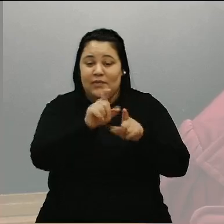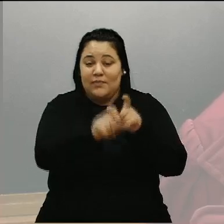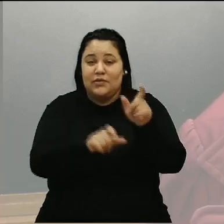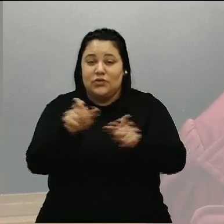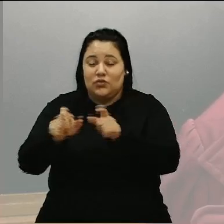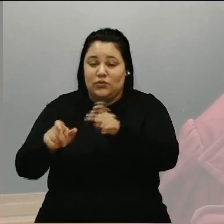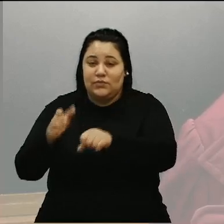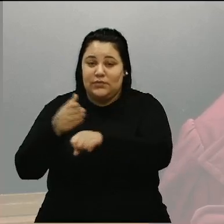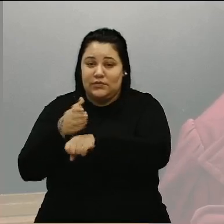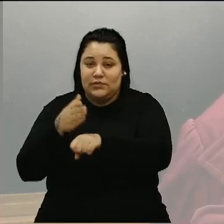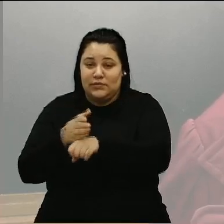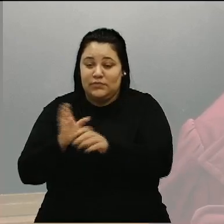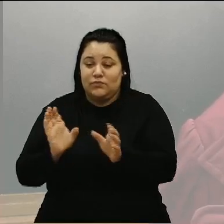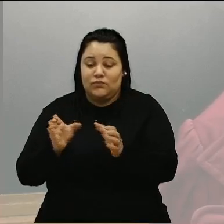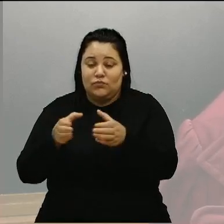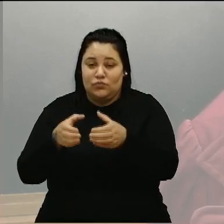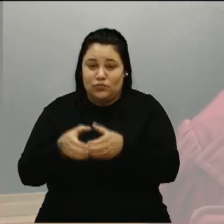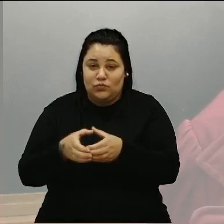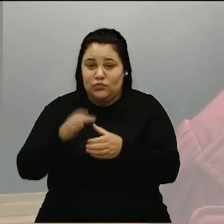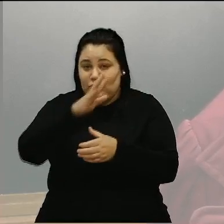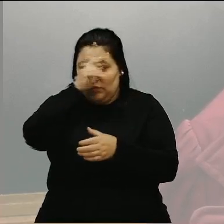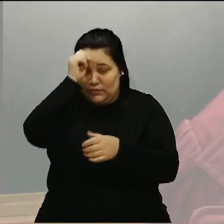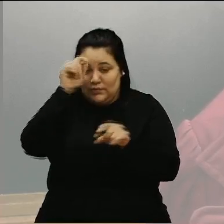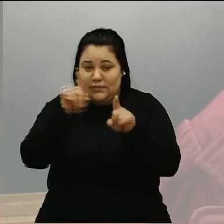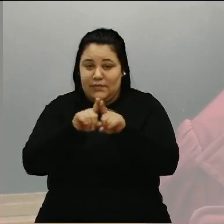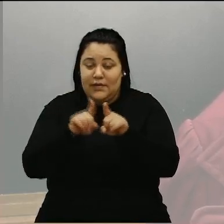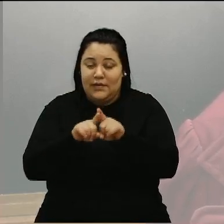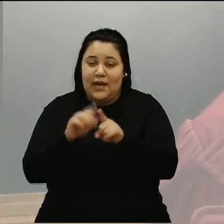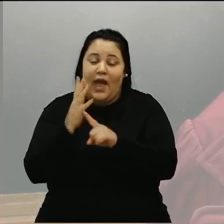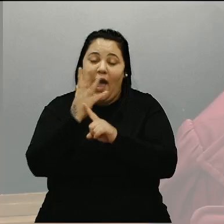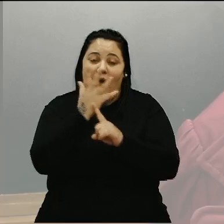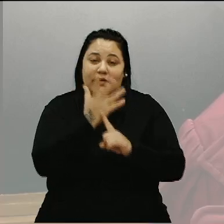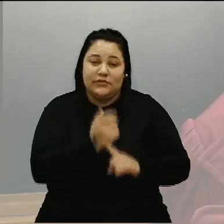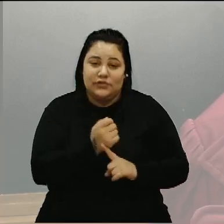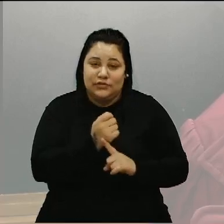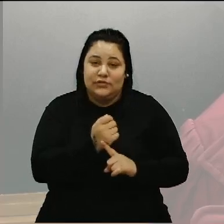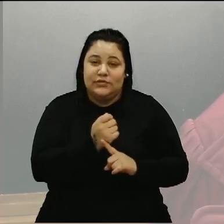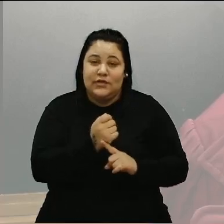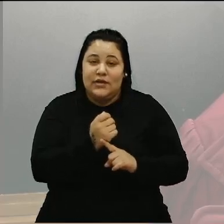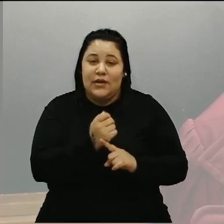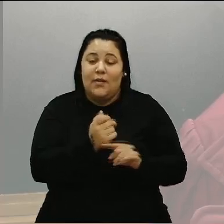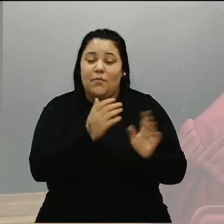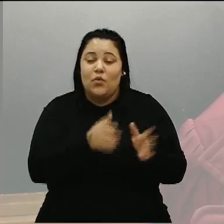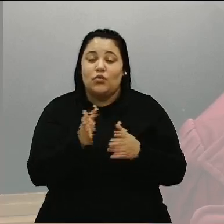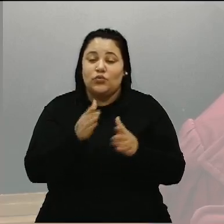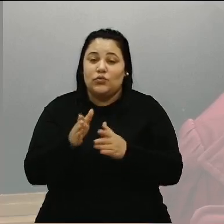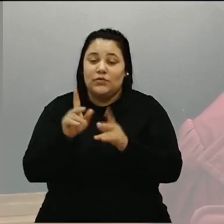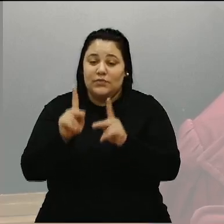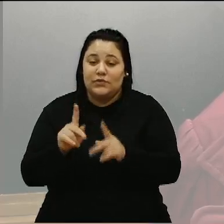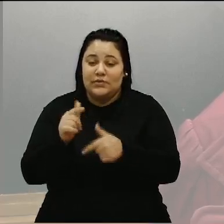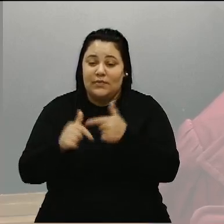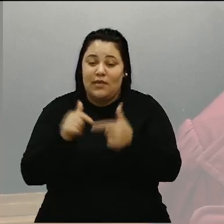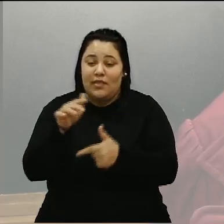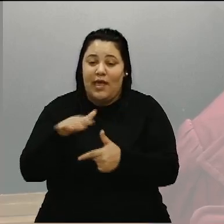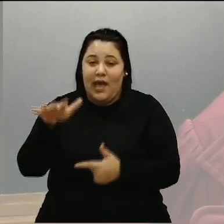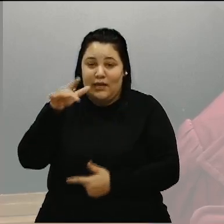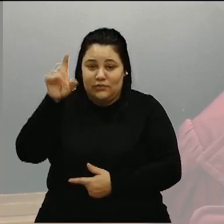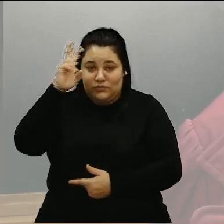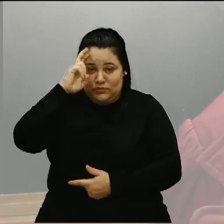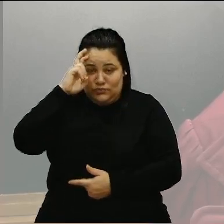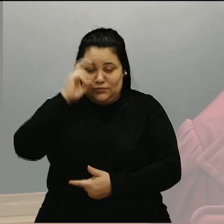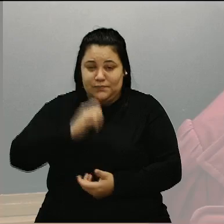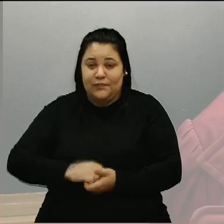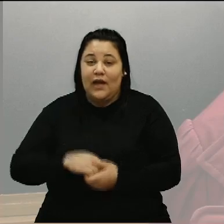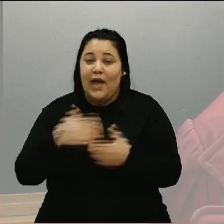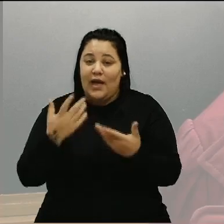Municipal de Política Cultural, bem como de artistas, produtores e trabalhadores da cultura. Como resultado dessas